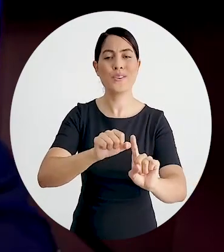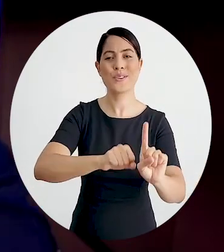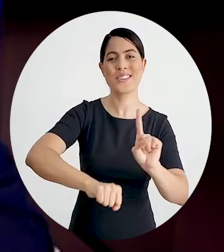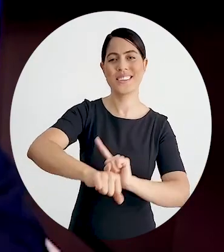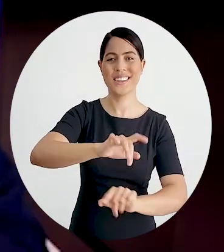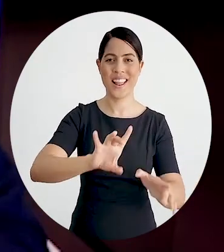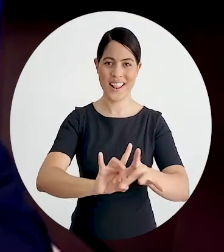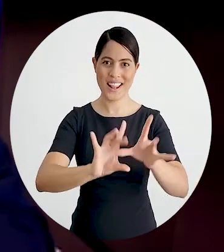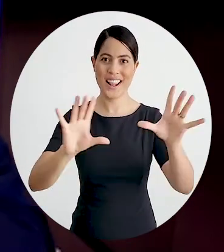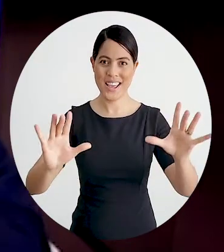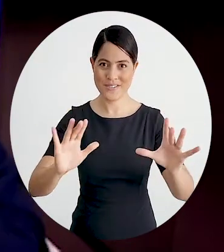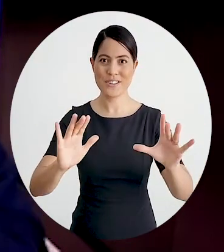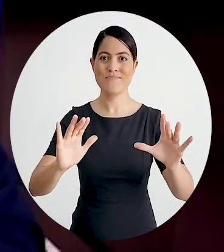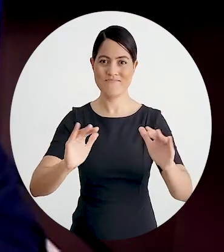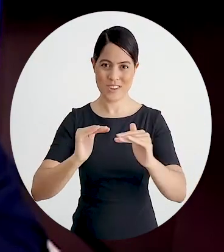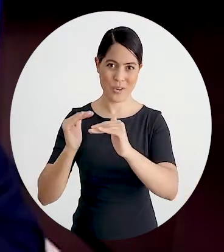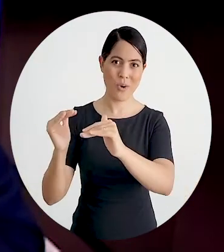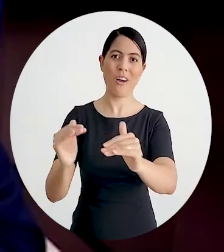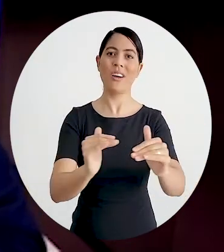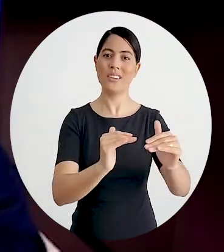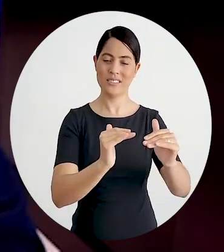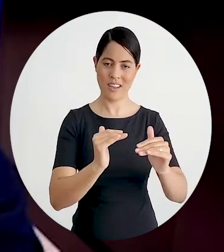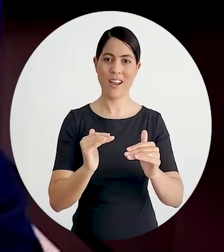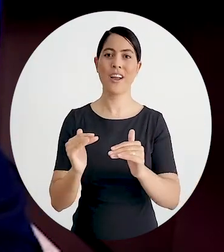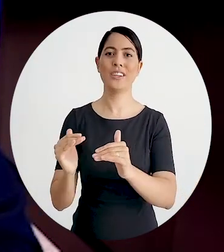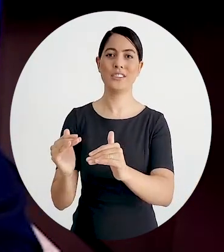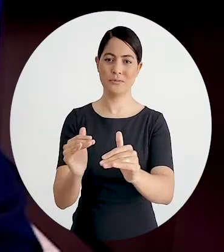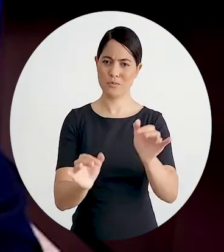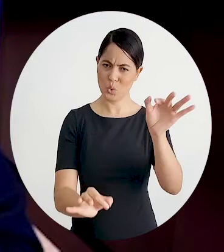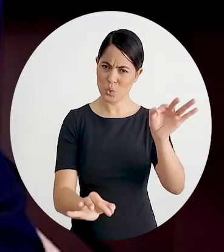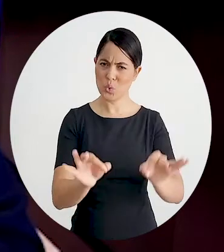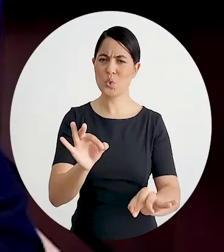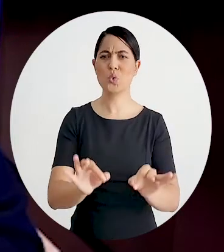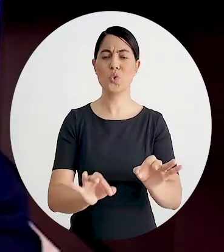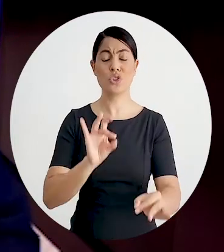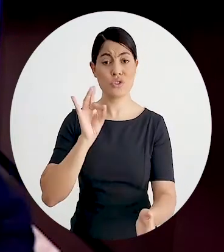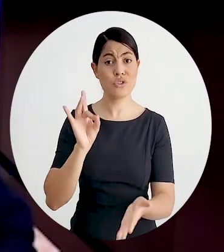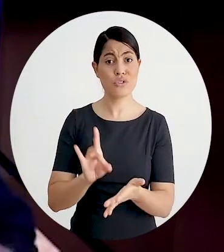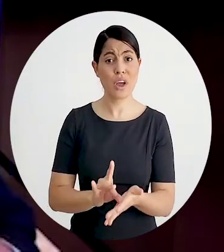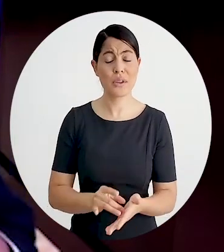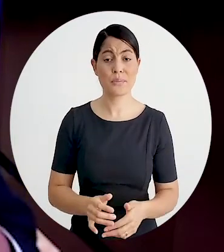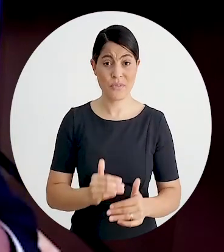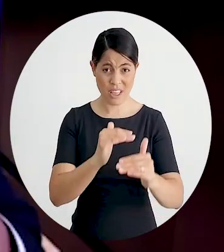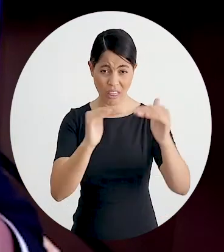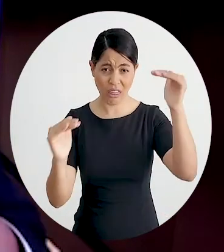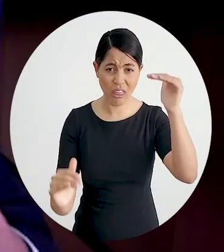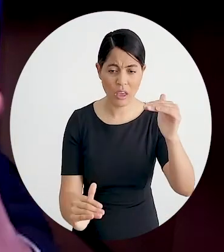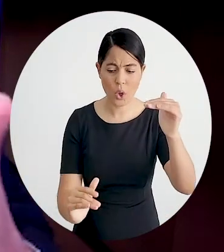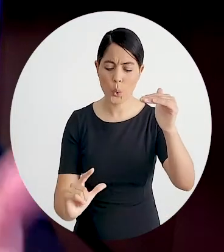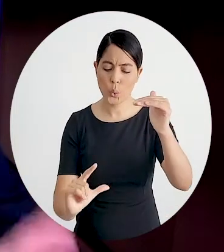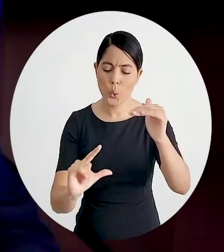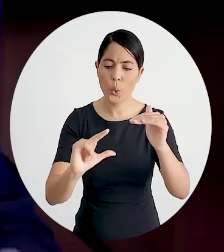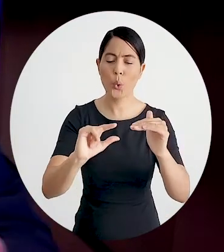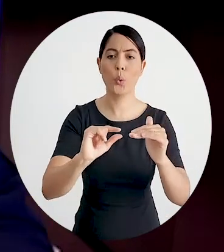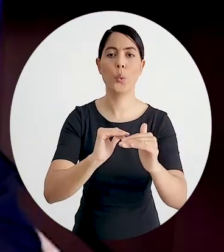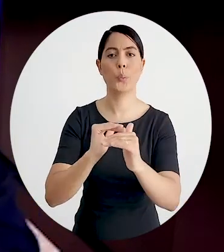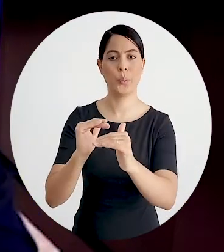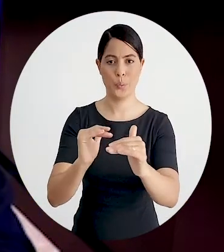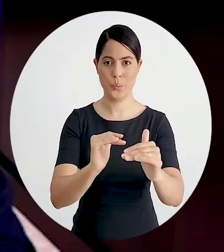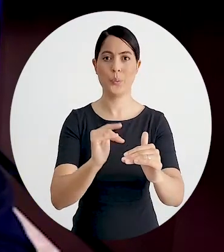justa, livre, solidária, uma sociedade que viesse a reduzir as desigualdades